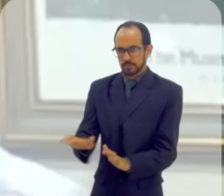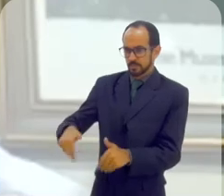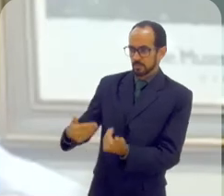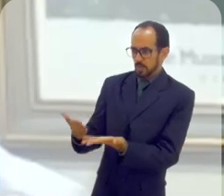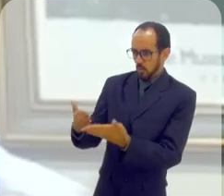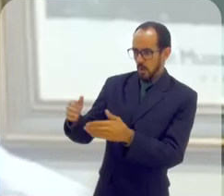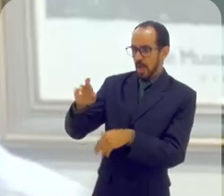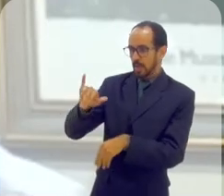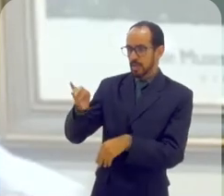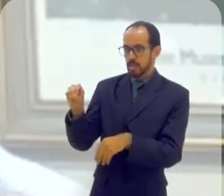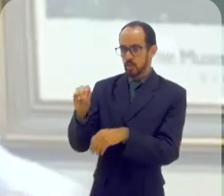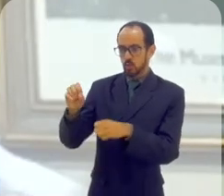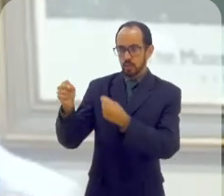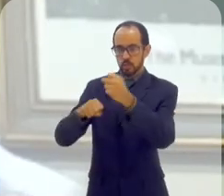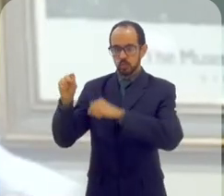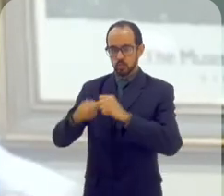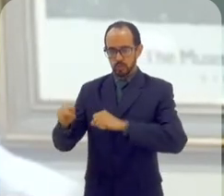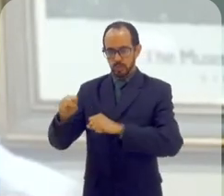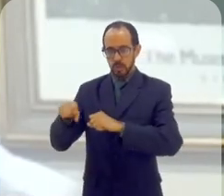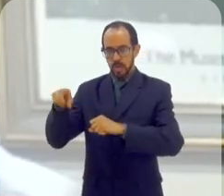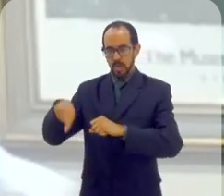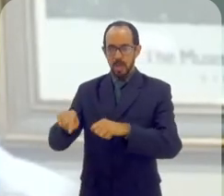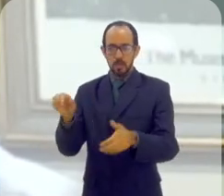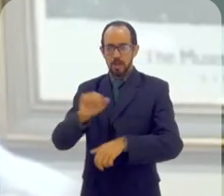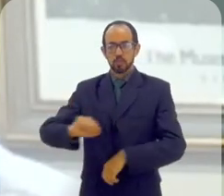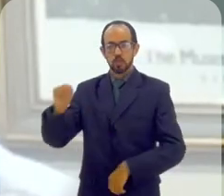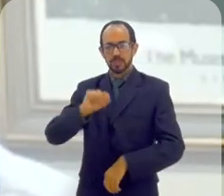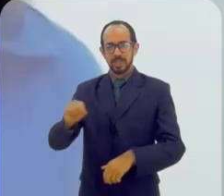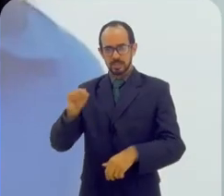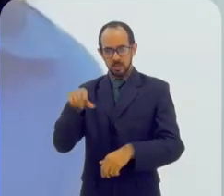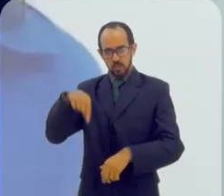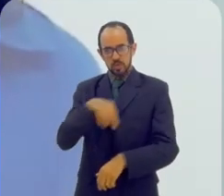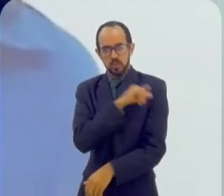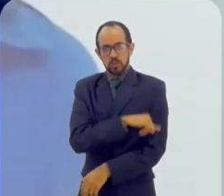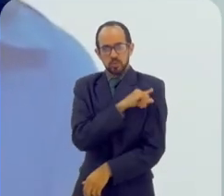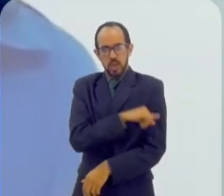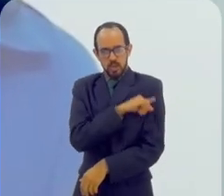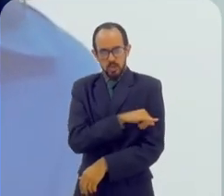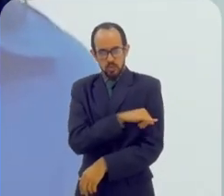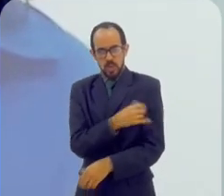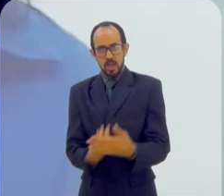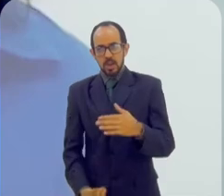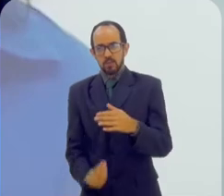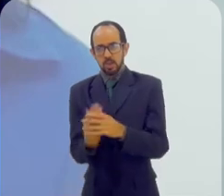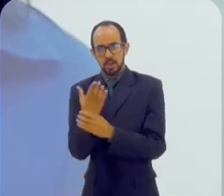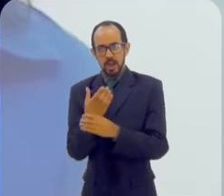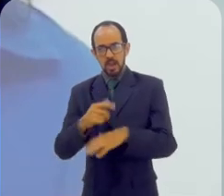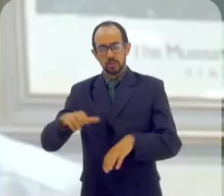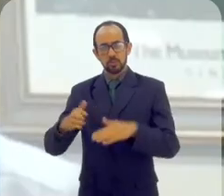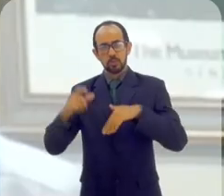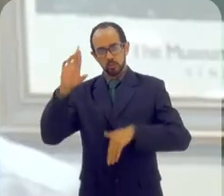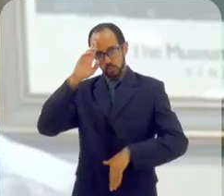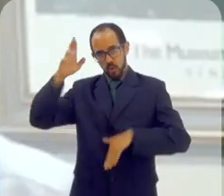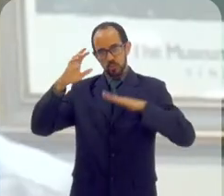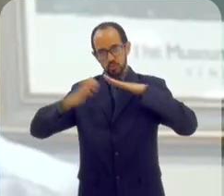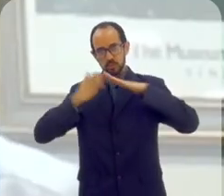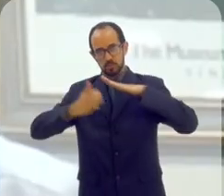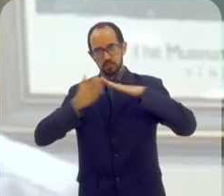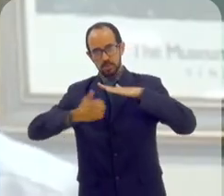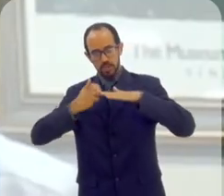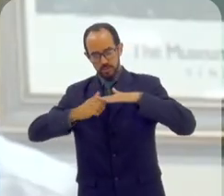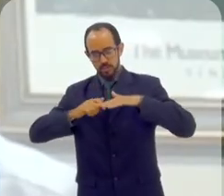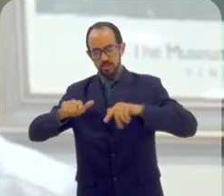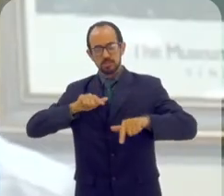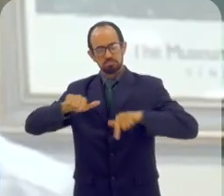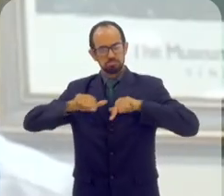a indústria é uma associação de indústria do Estado do Rio de Janeiro Ela é formada por empresários atuantes